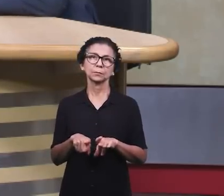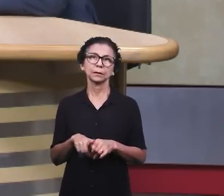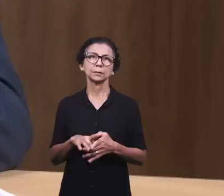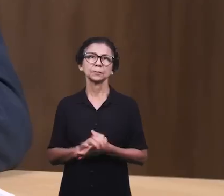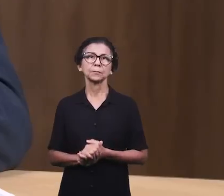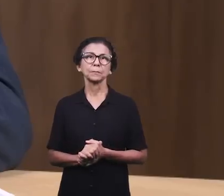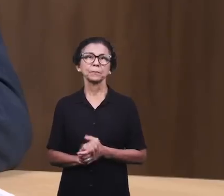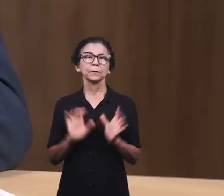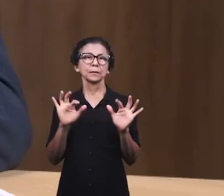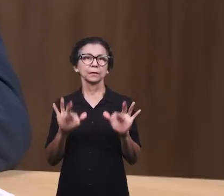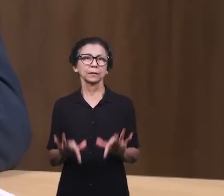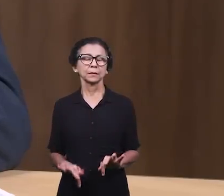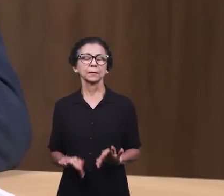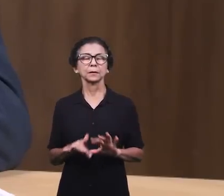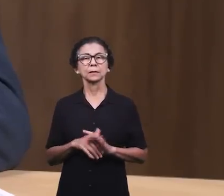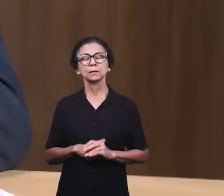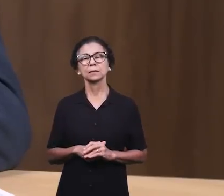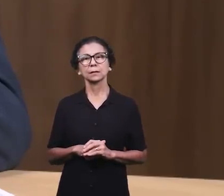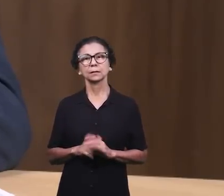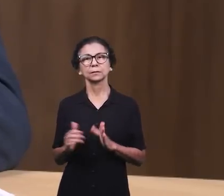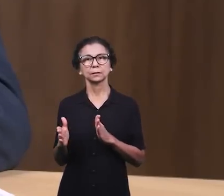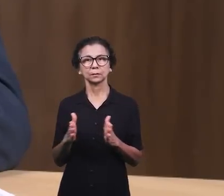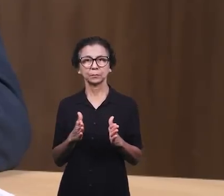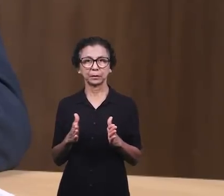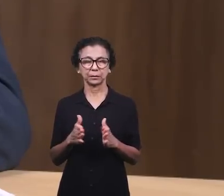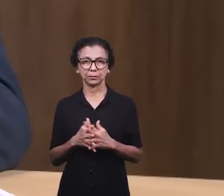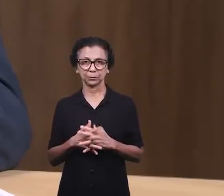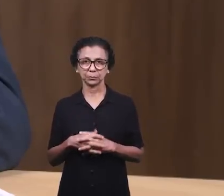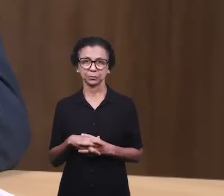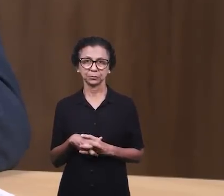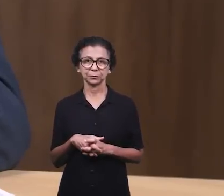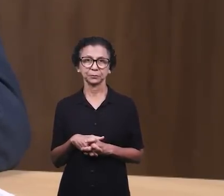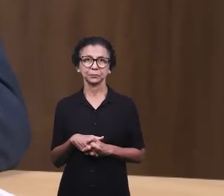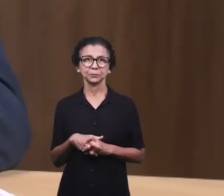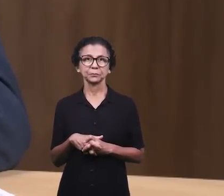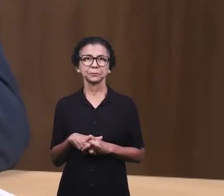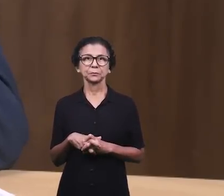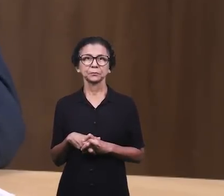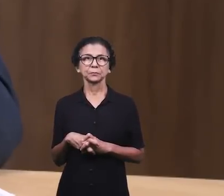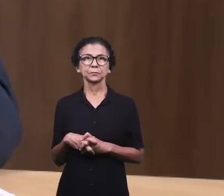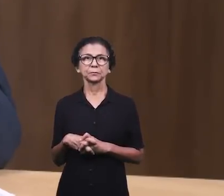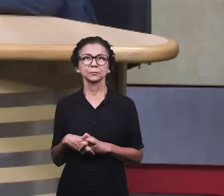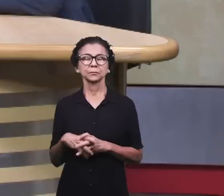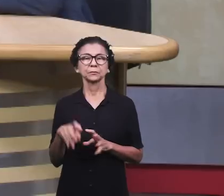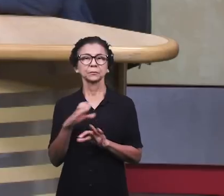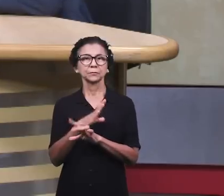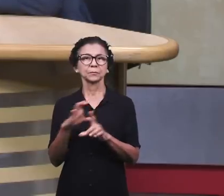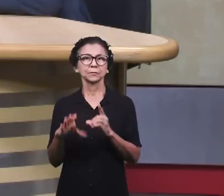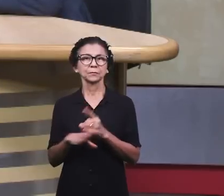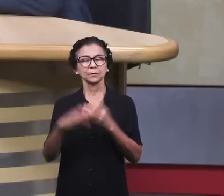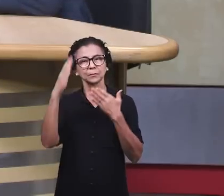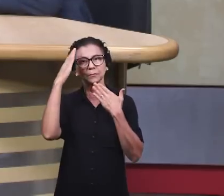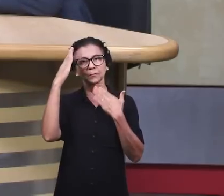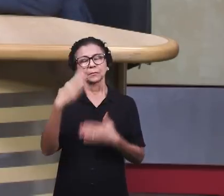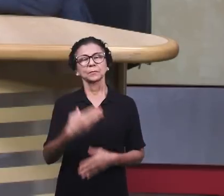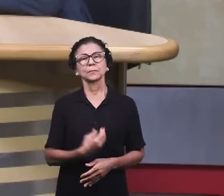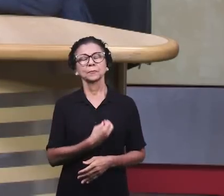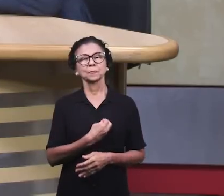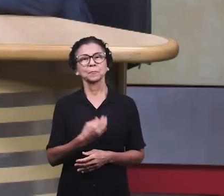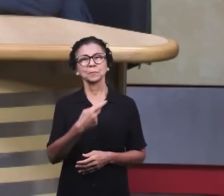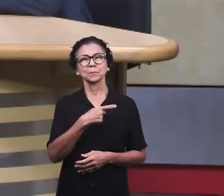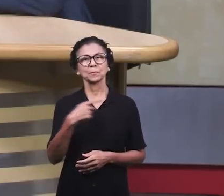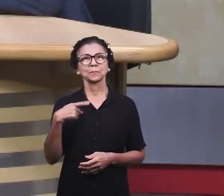estamos encerrando essa segunda parte aqui nossa sobre o culto, né? Agradeço aqui a participação do pastor Gilson. Amém.